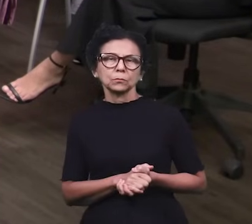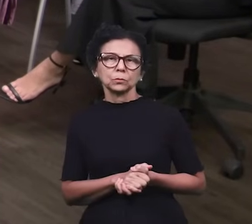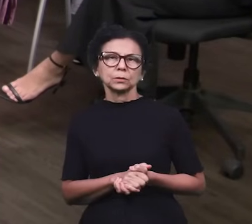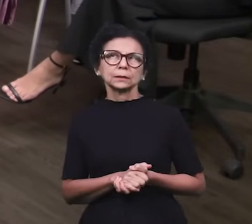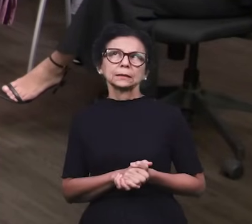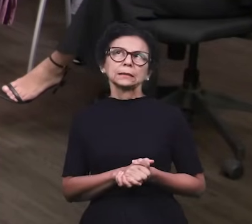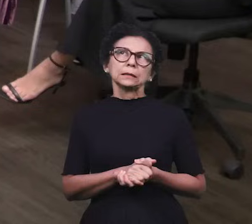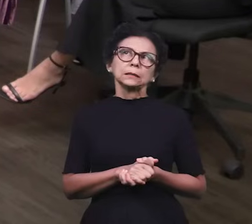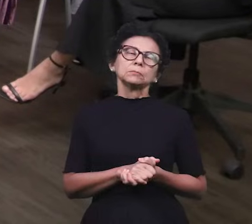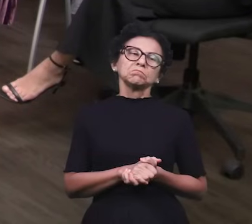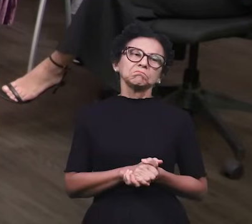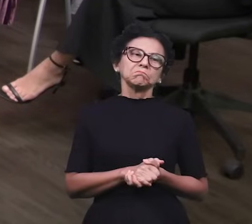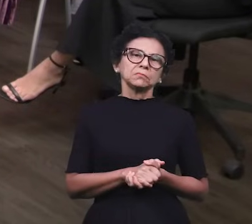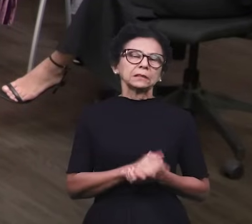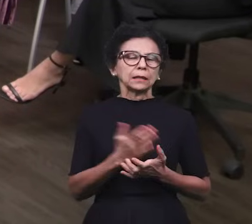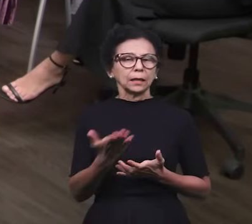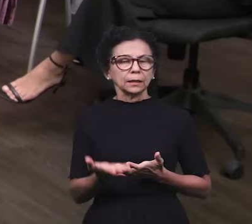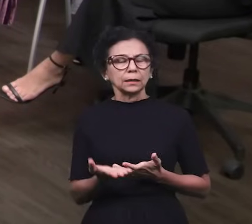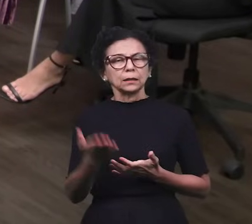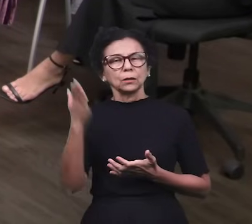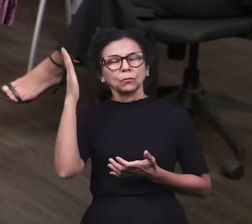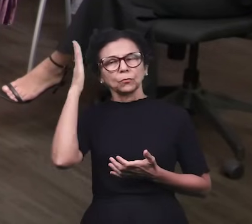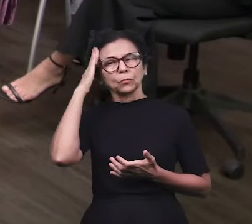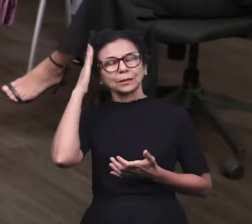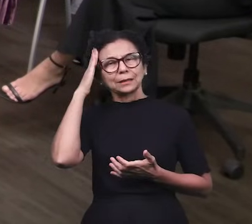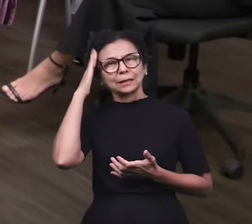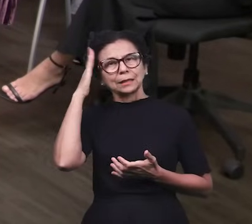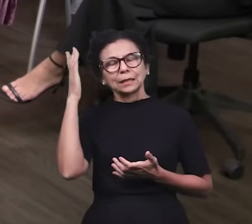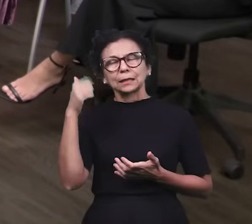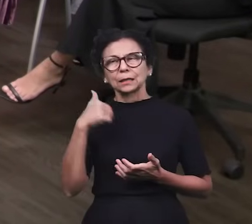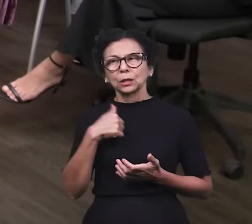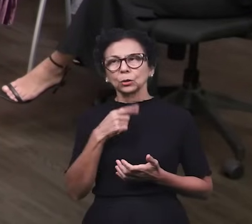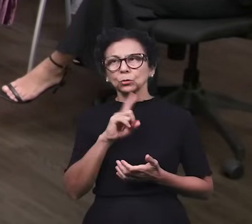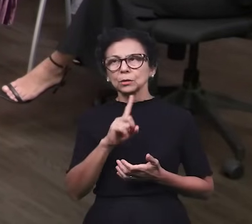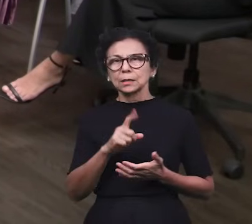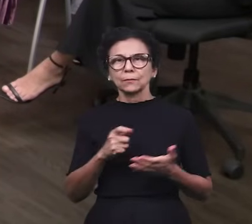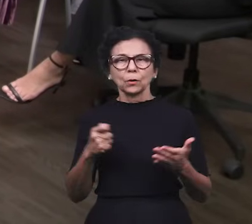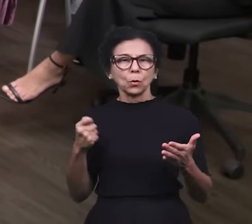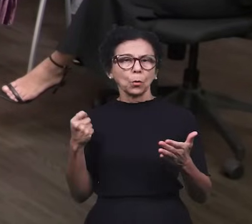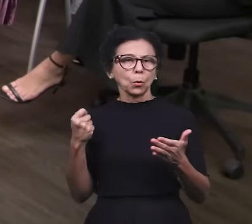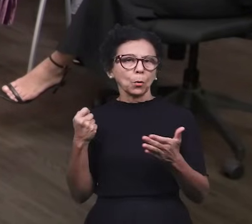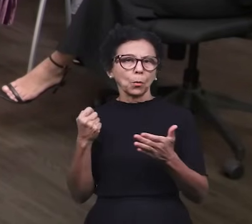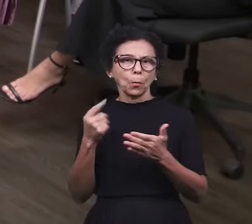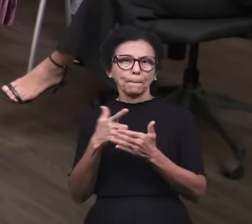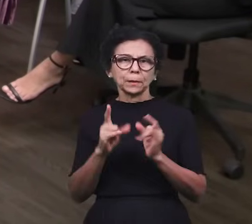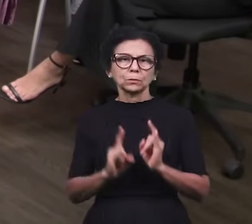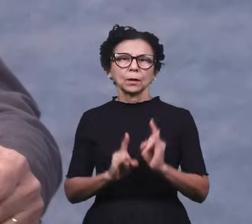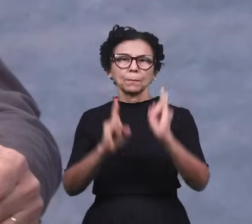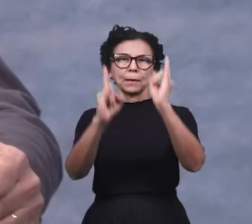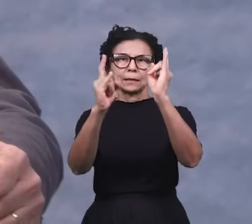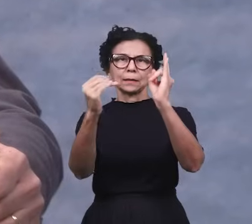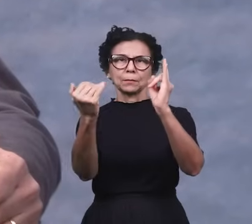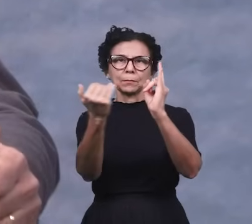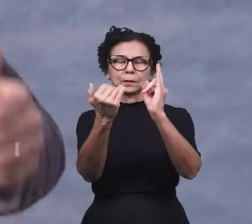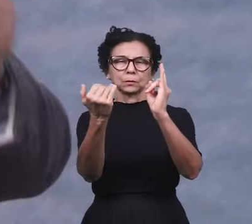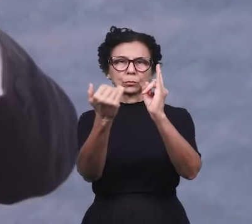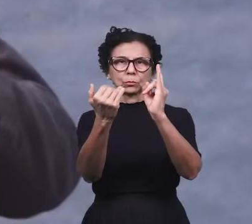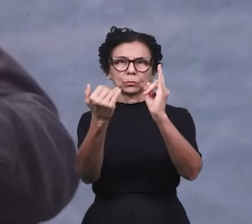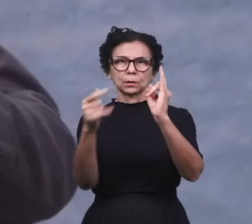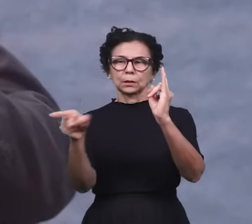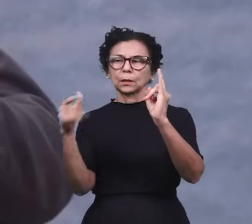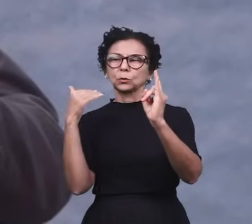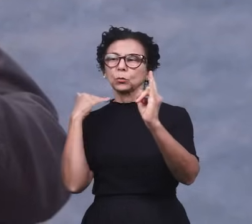e foi quando eu fui entender de que eu não estava comprando um apartamento do banco, eu estava